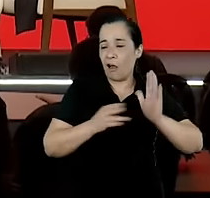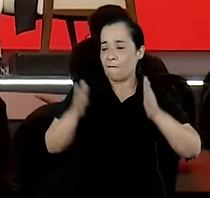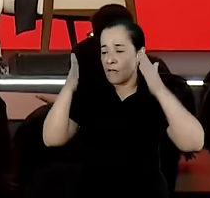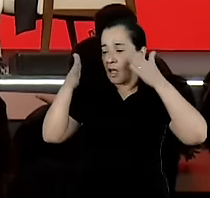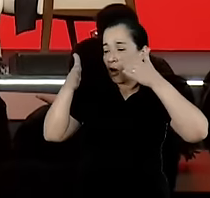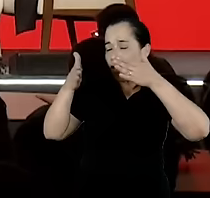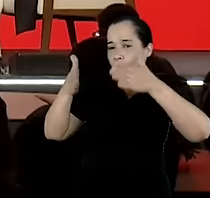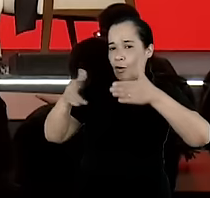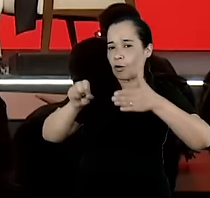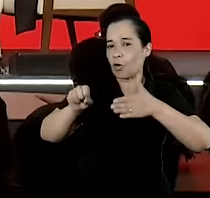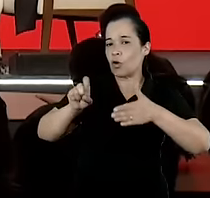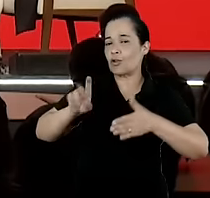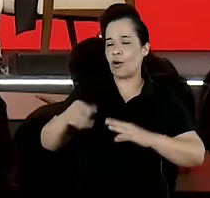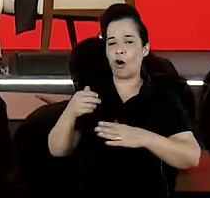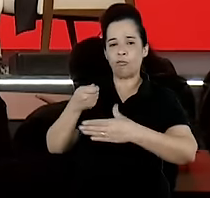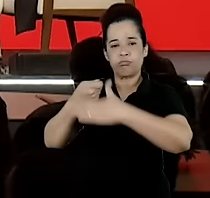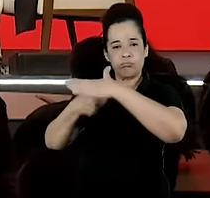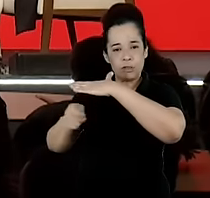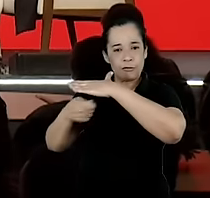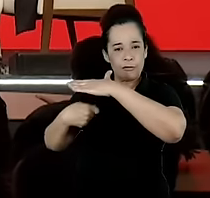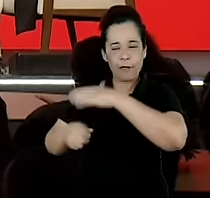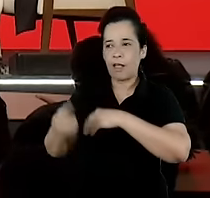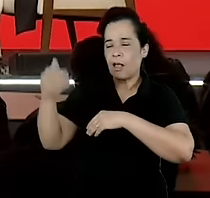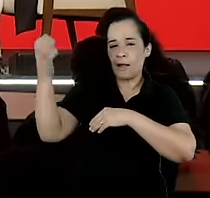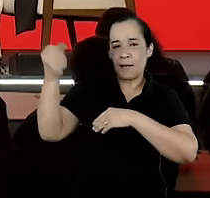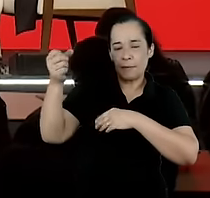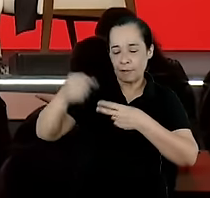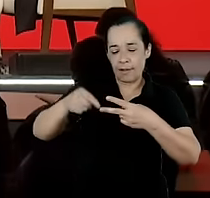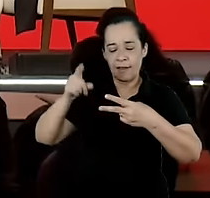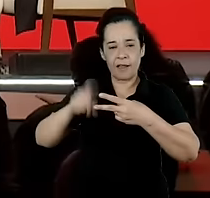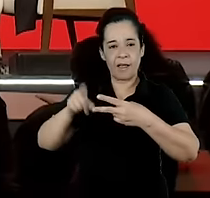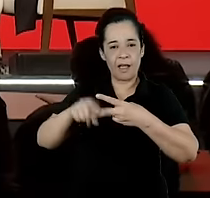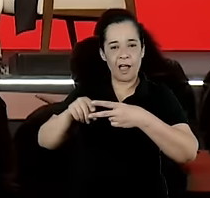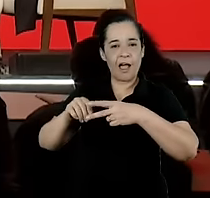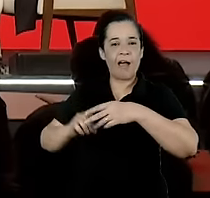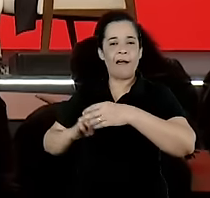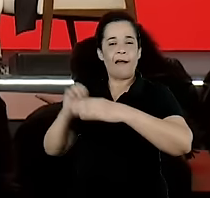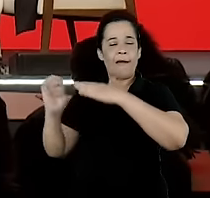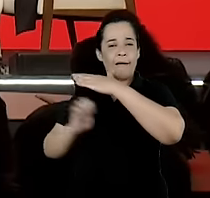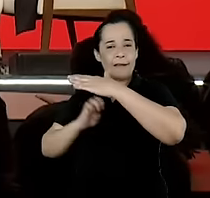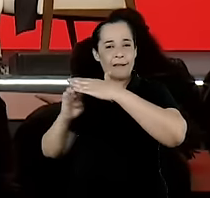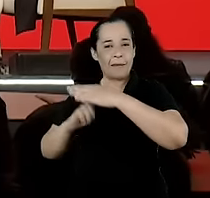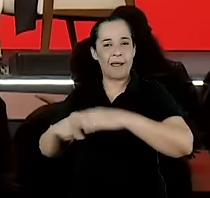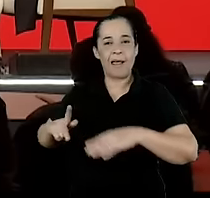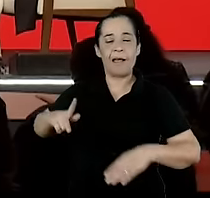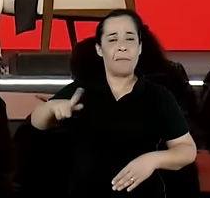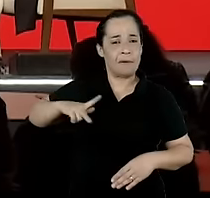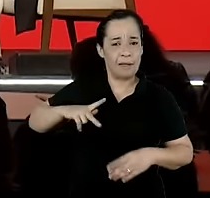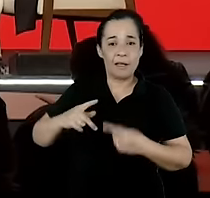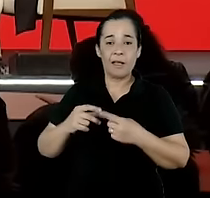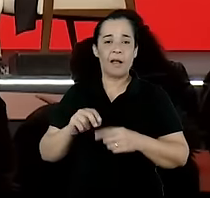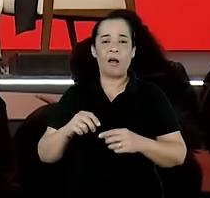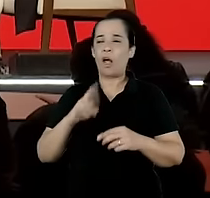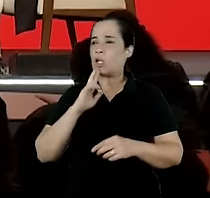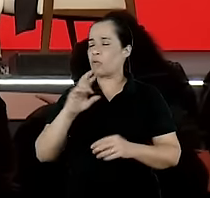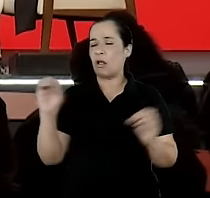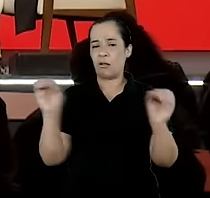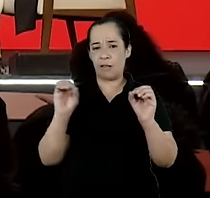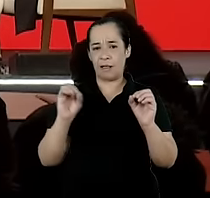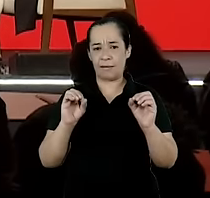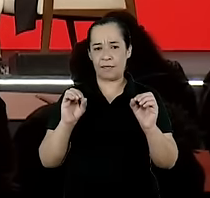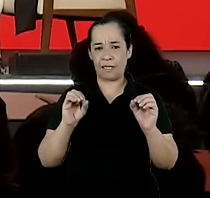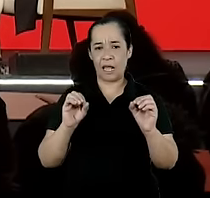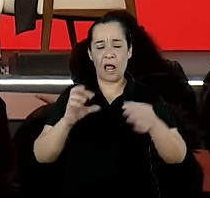investimentos dos fundos de pensão das entidades abertas de previdência complementar das seguradoras para nenhum resultado que deixa as forças de